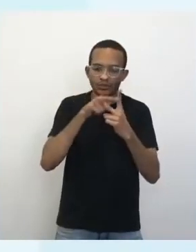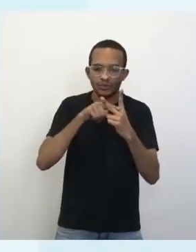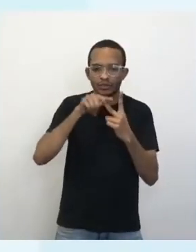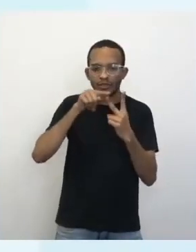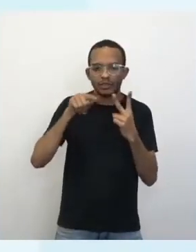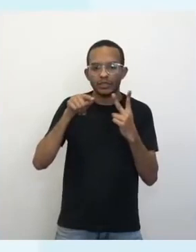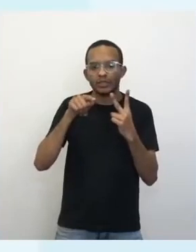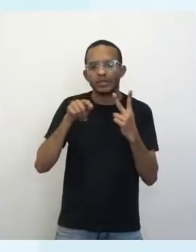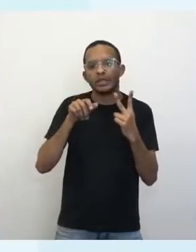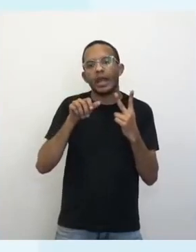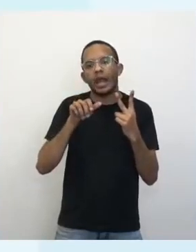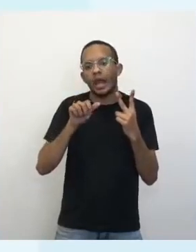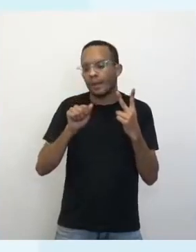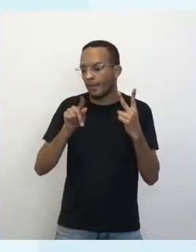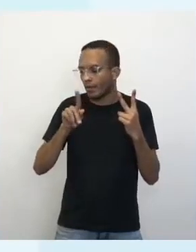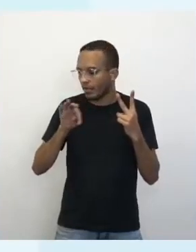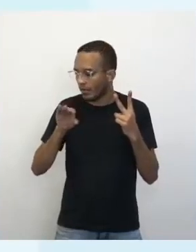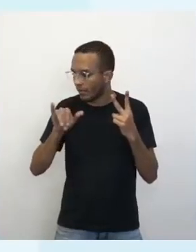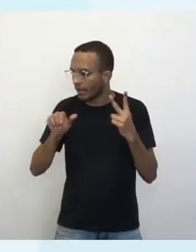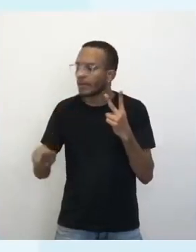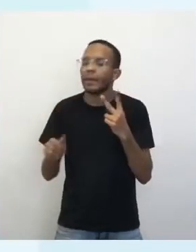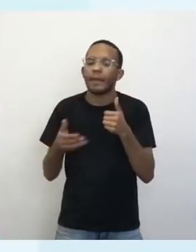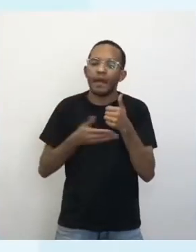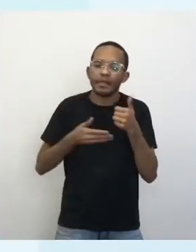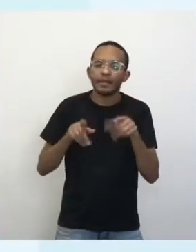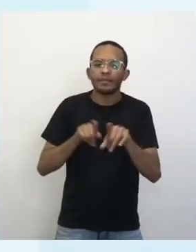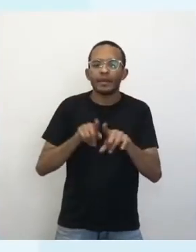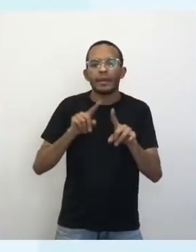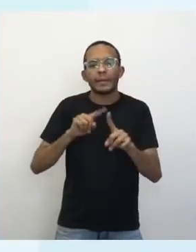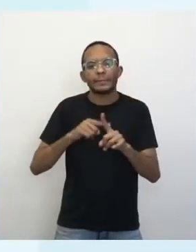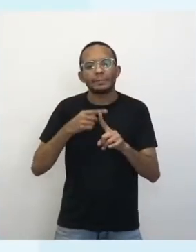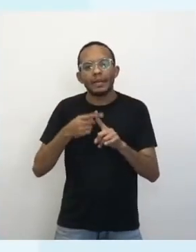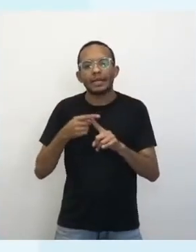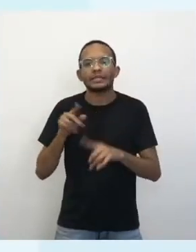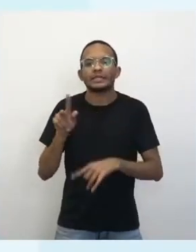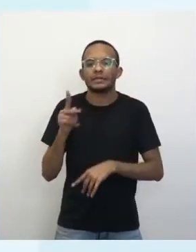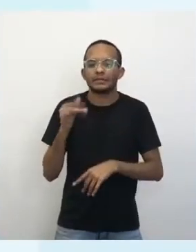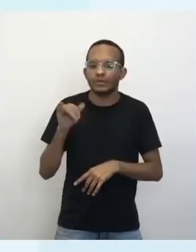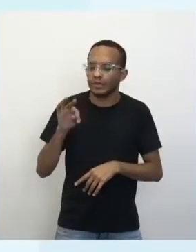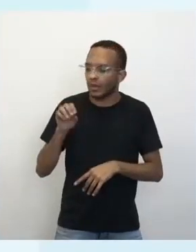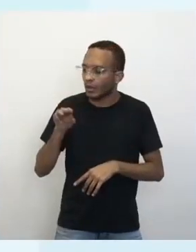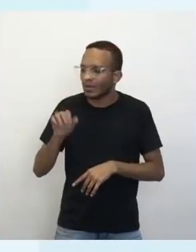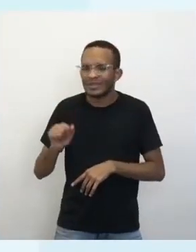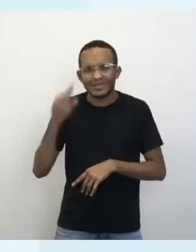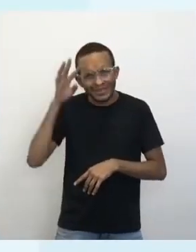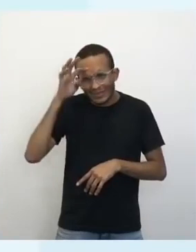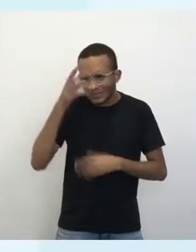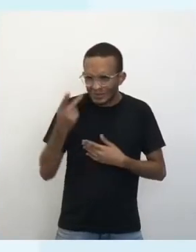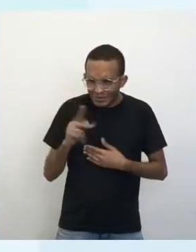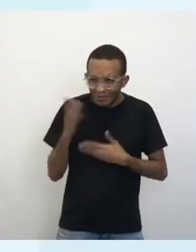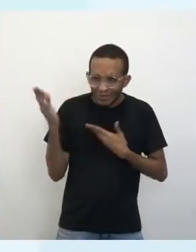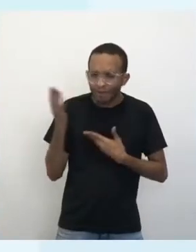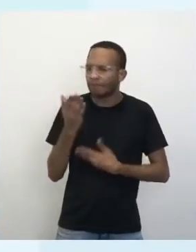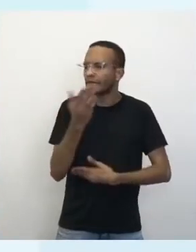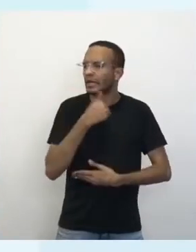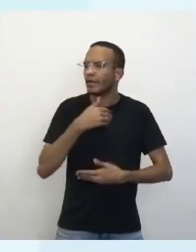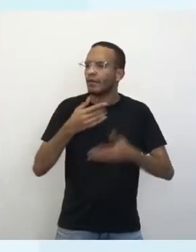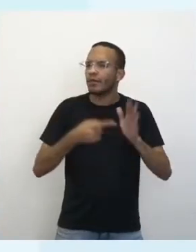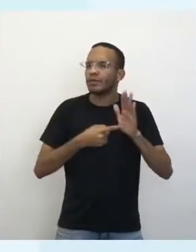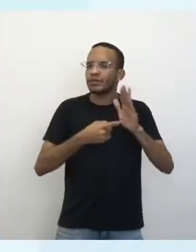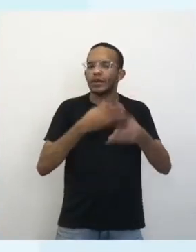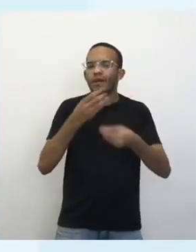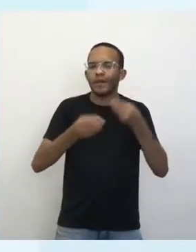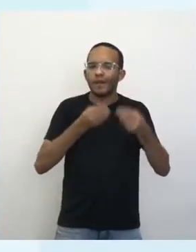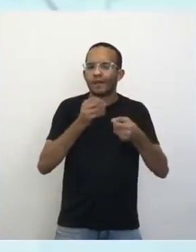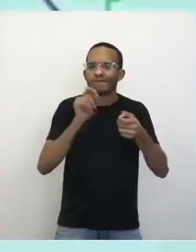da base ao quadrado mais h ao quadrado. Ficou muito difícil? Vem comigo que eu vou te mostrar